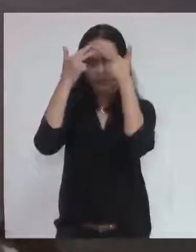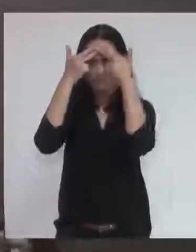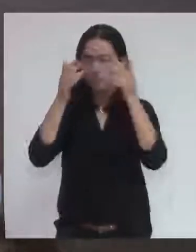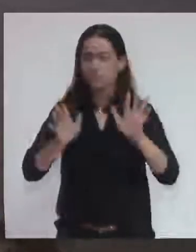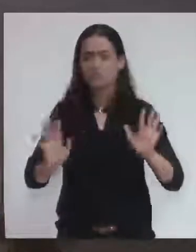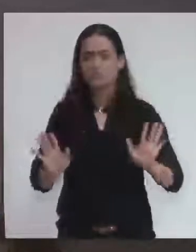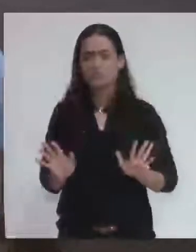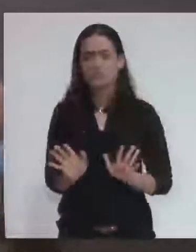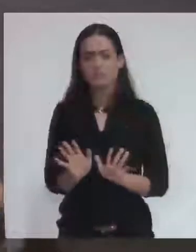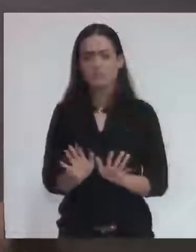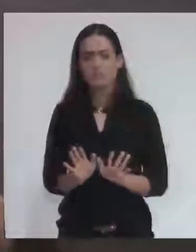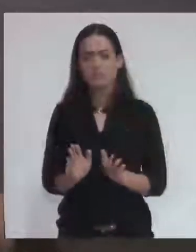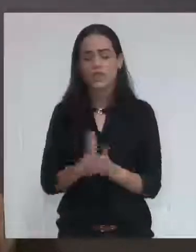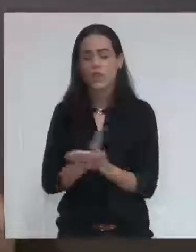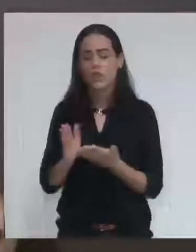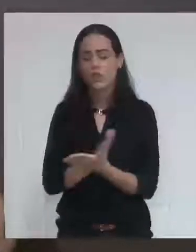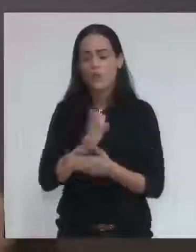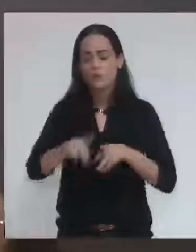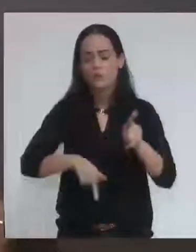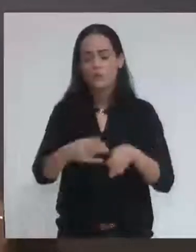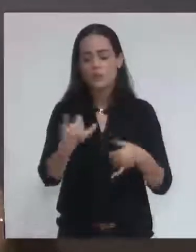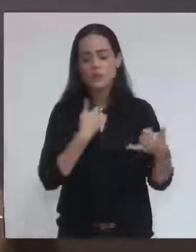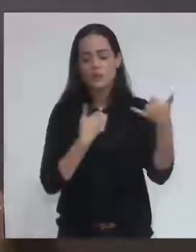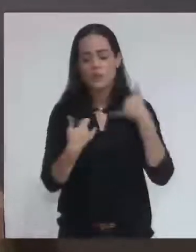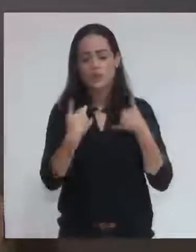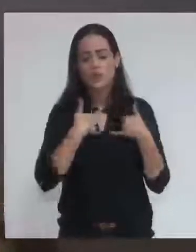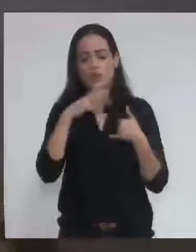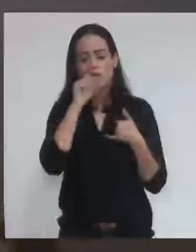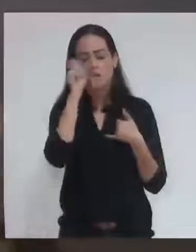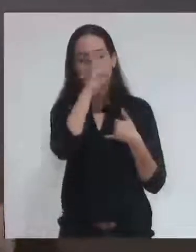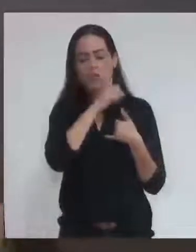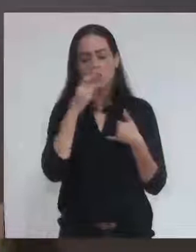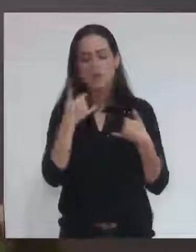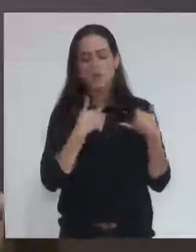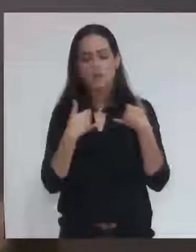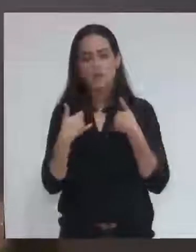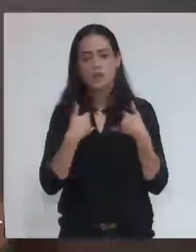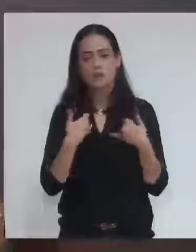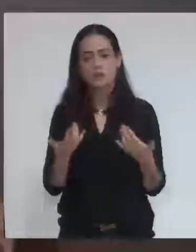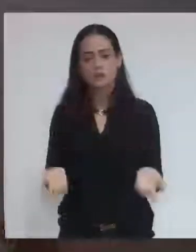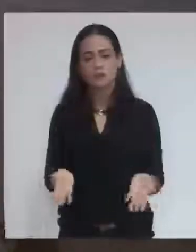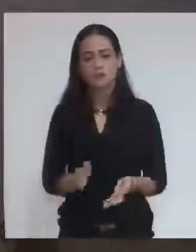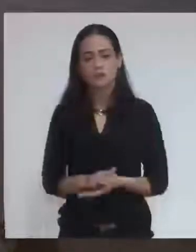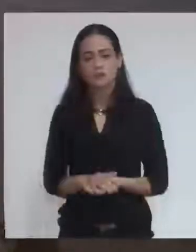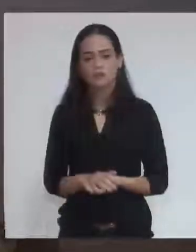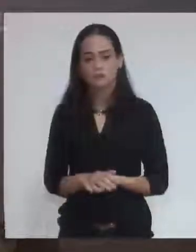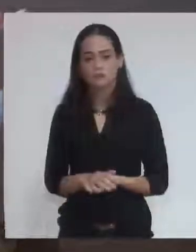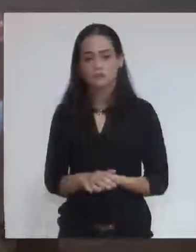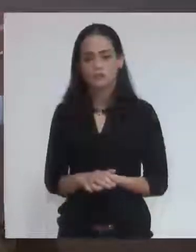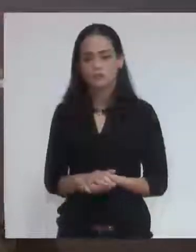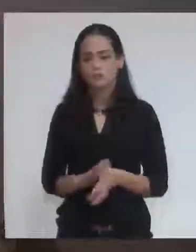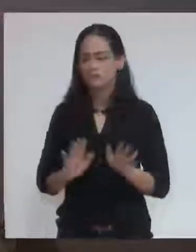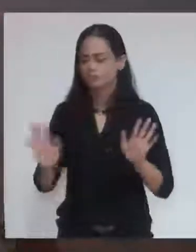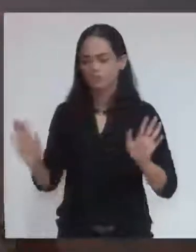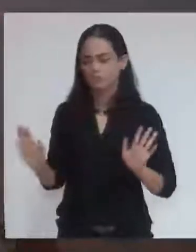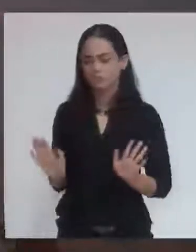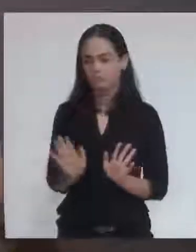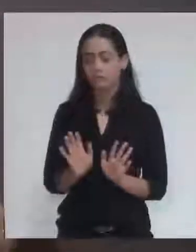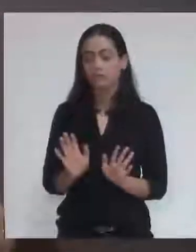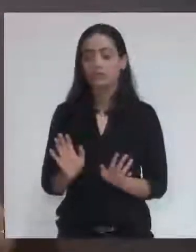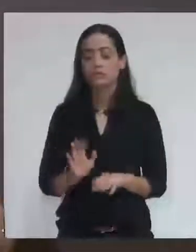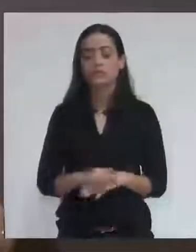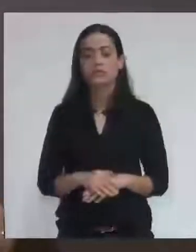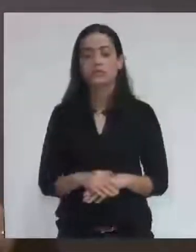final de semana, mas você viu, eles colocaram lá no Facebook, não citaram o nome de vocês da oposição, não tem problema nenhum. O mais importante